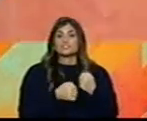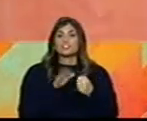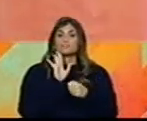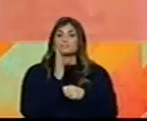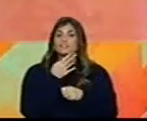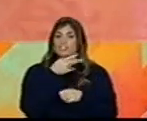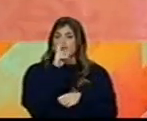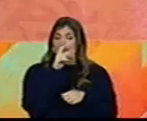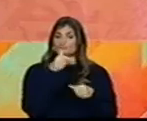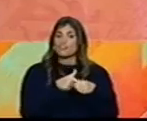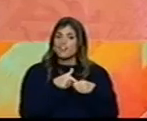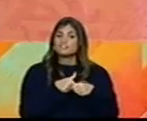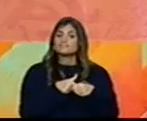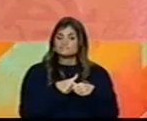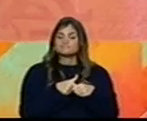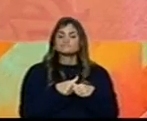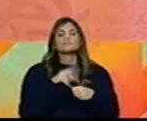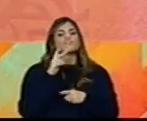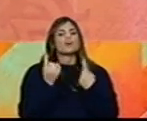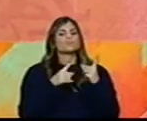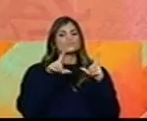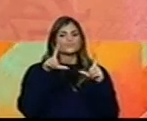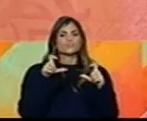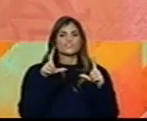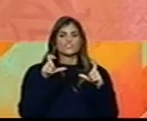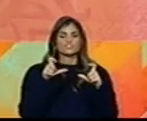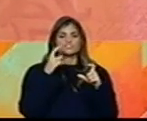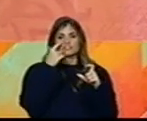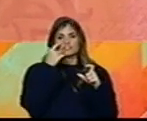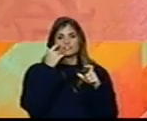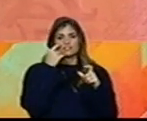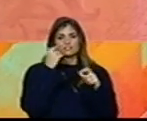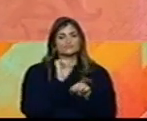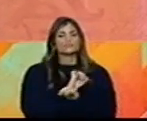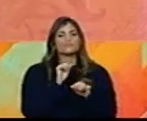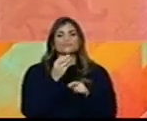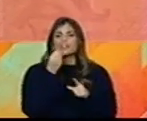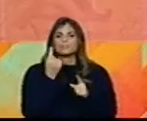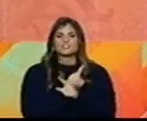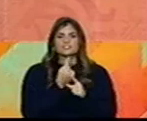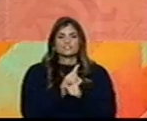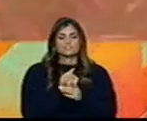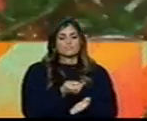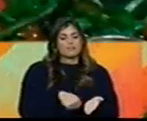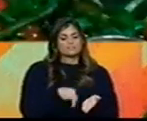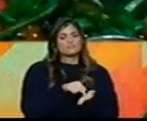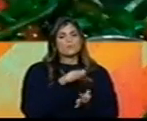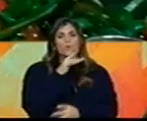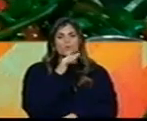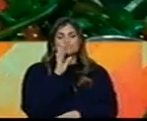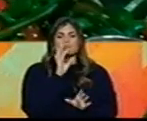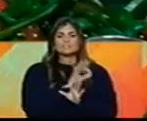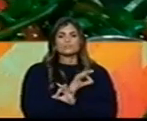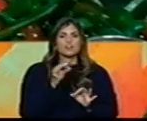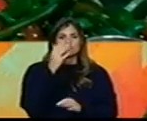Ok. Ora bem, estamos a ver algumas fotografias dos vossos alimentos, sim, dos, sim, vossos pratos, e sim, tem uma cor